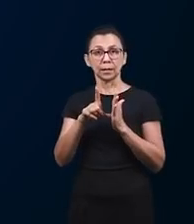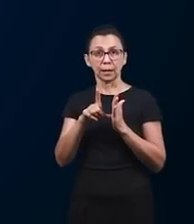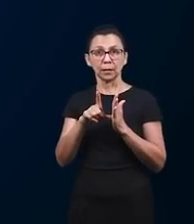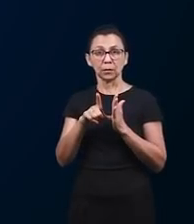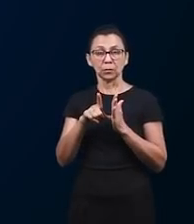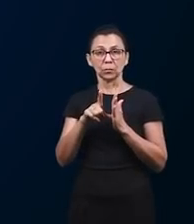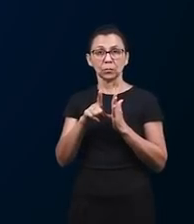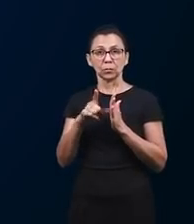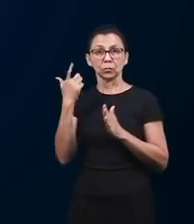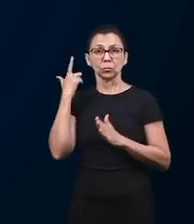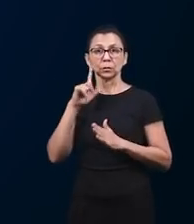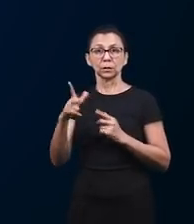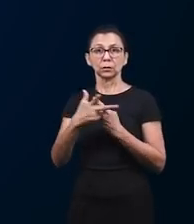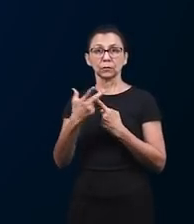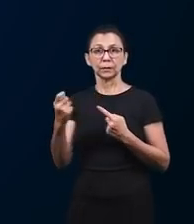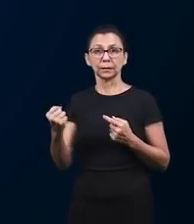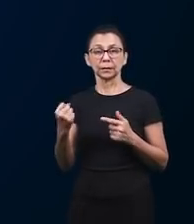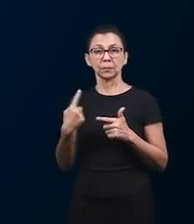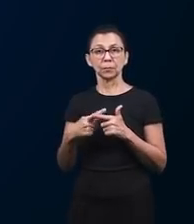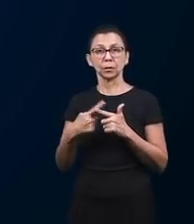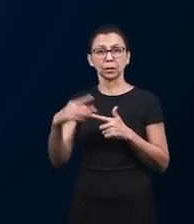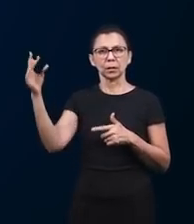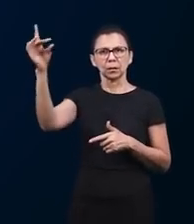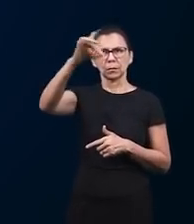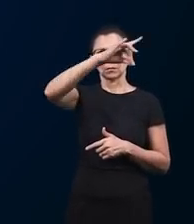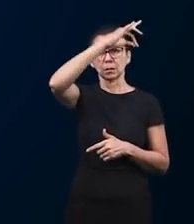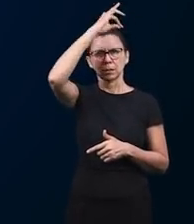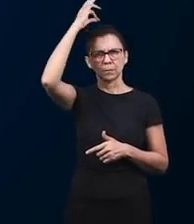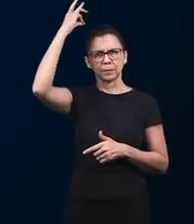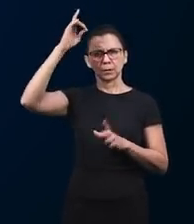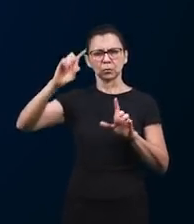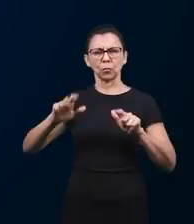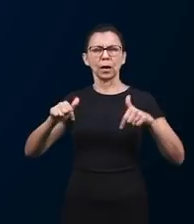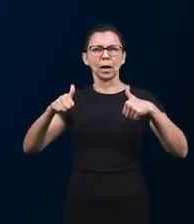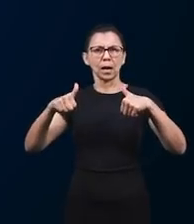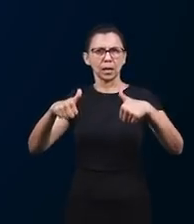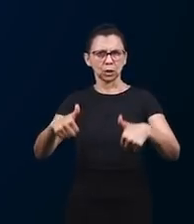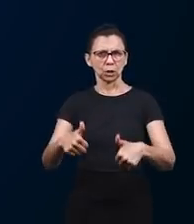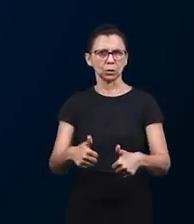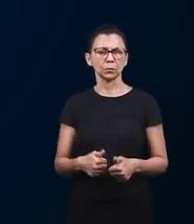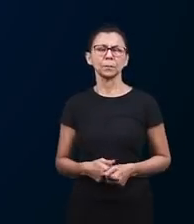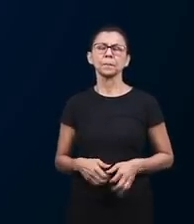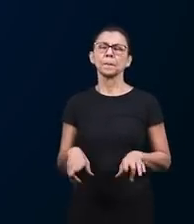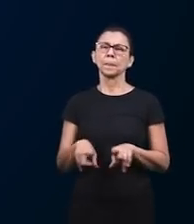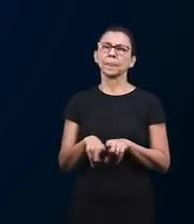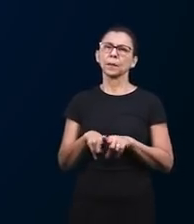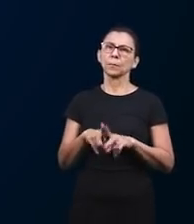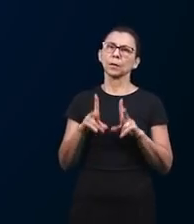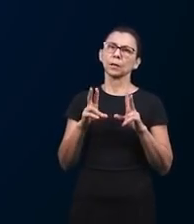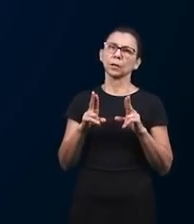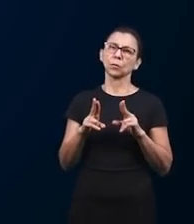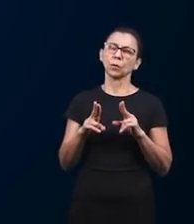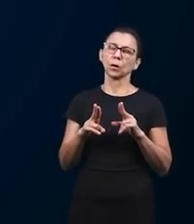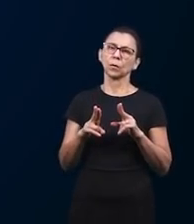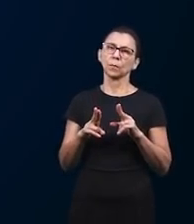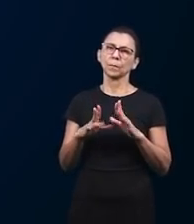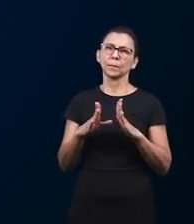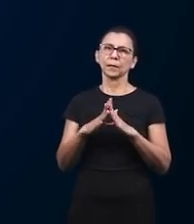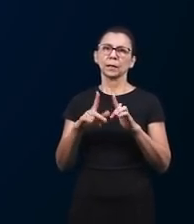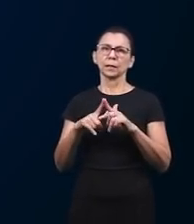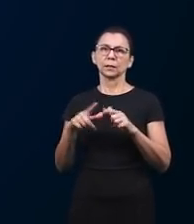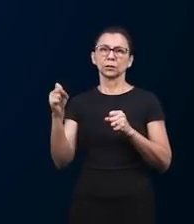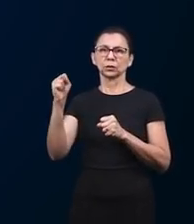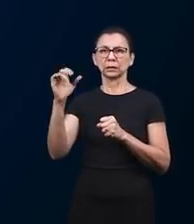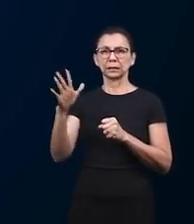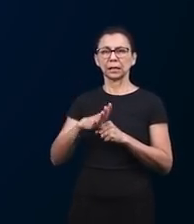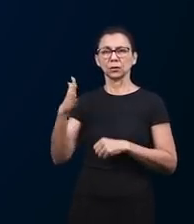quem sustentou Lutero. Da mesma forma que o Espírito de fortaleza sustentou a igreja de Sardes, também sustentou